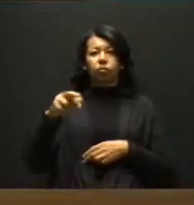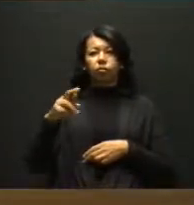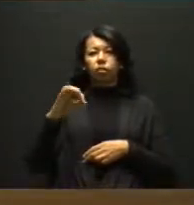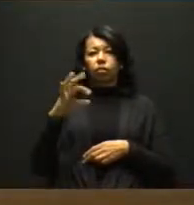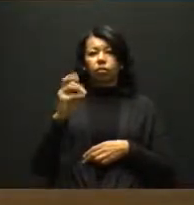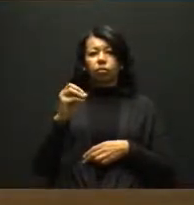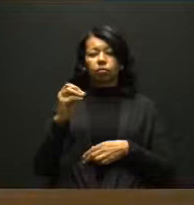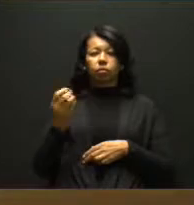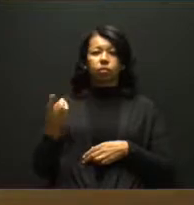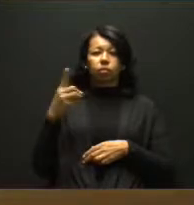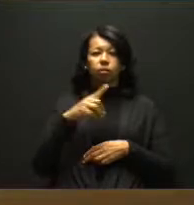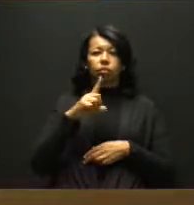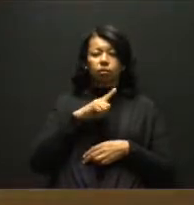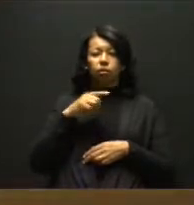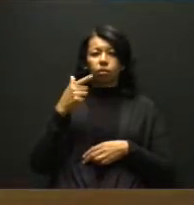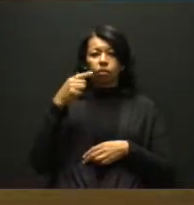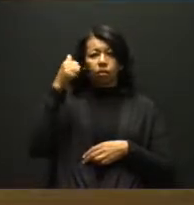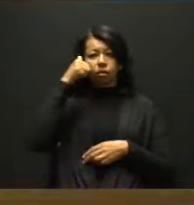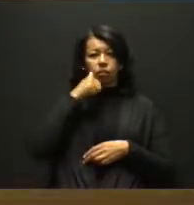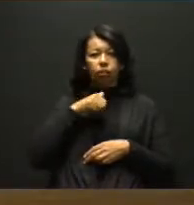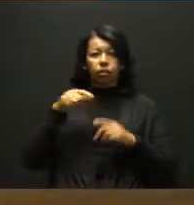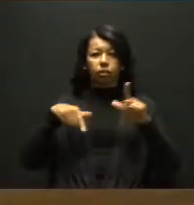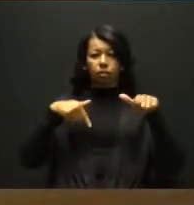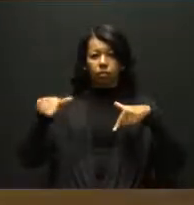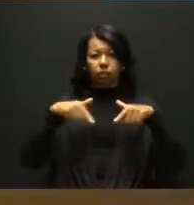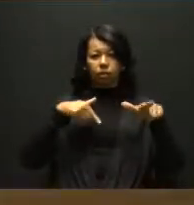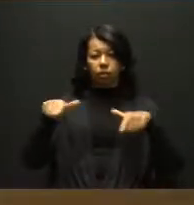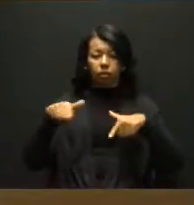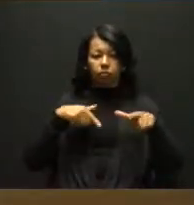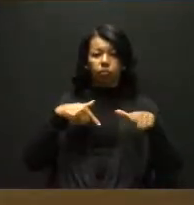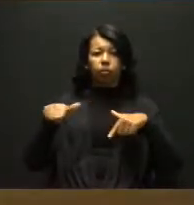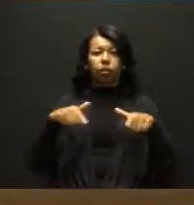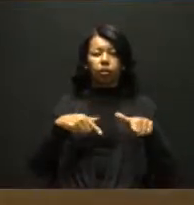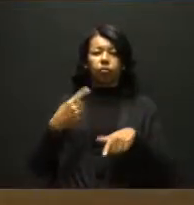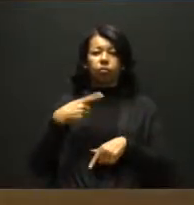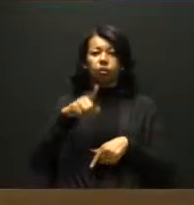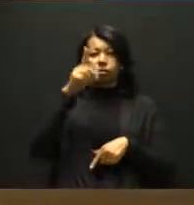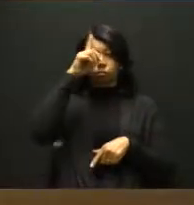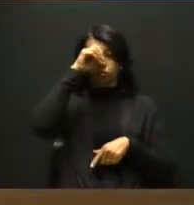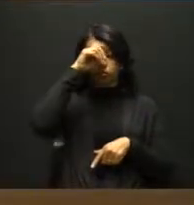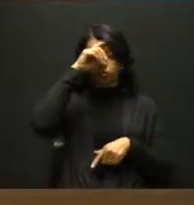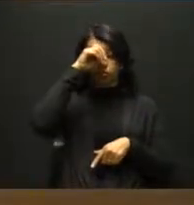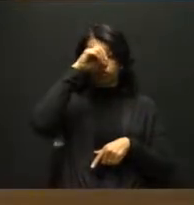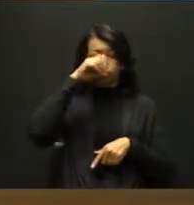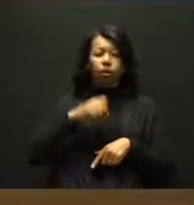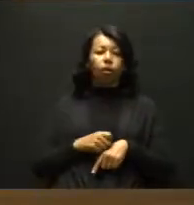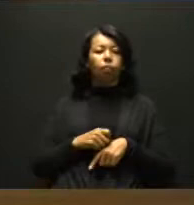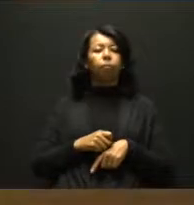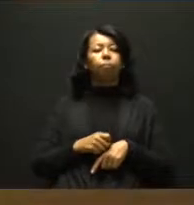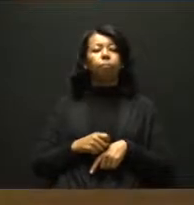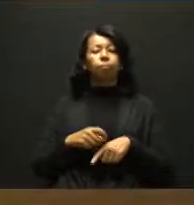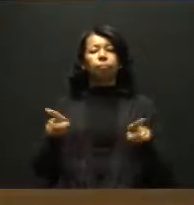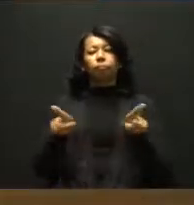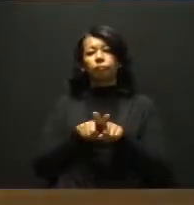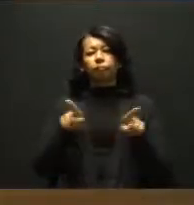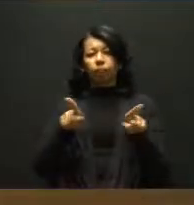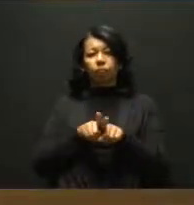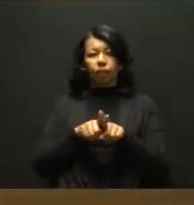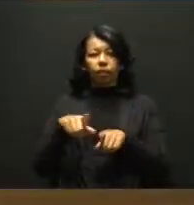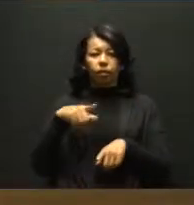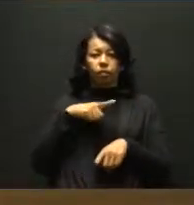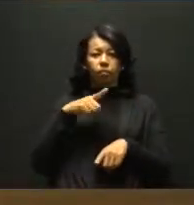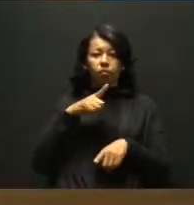estão as guerreiras que trabalharam muito também que deram o sangue ali e suor pelo hospital lamentavelmente também teve um